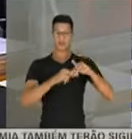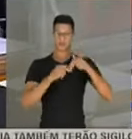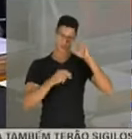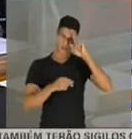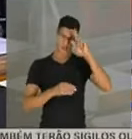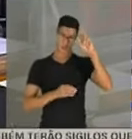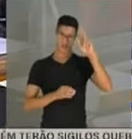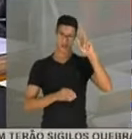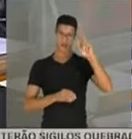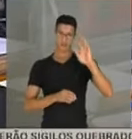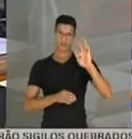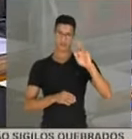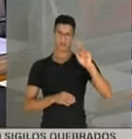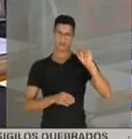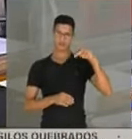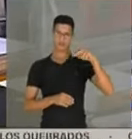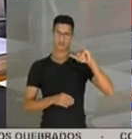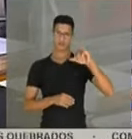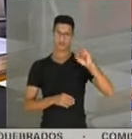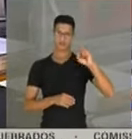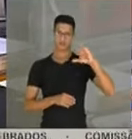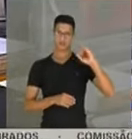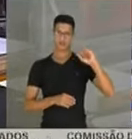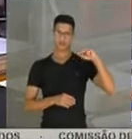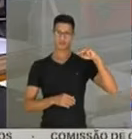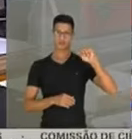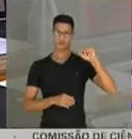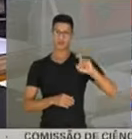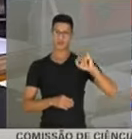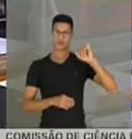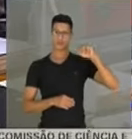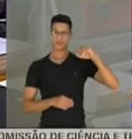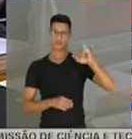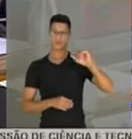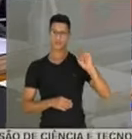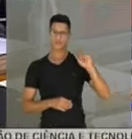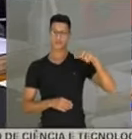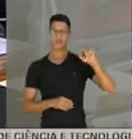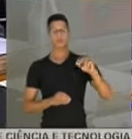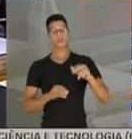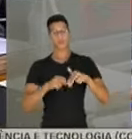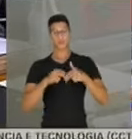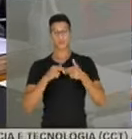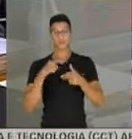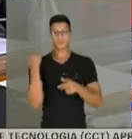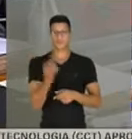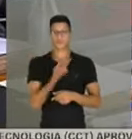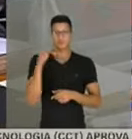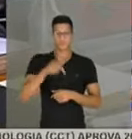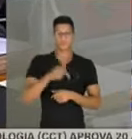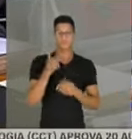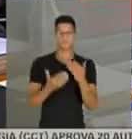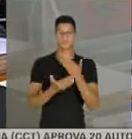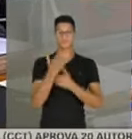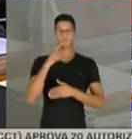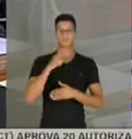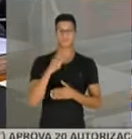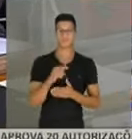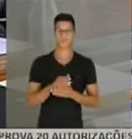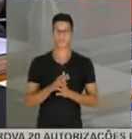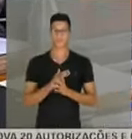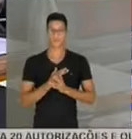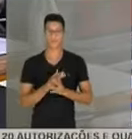senhor Francisco Maximiliano. Portanto, nós estamos diante... Senador